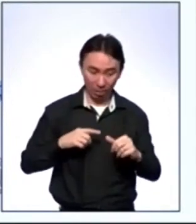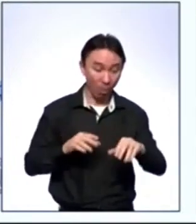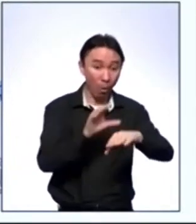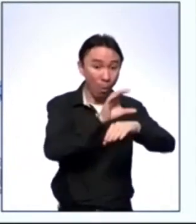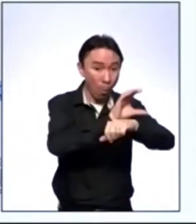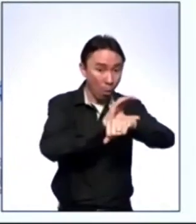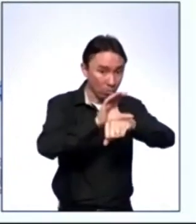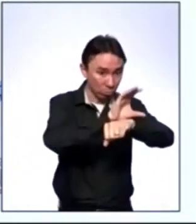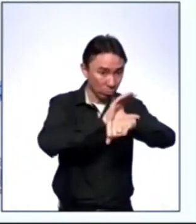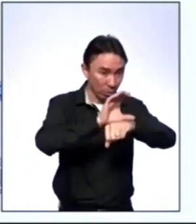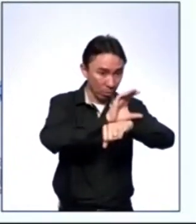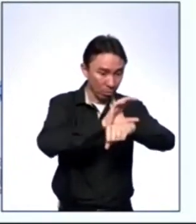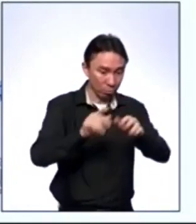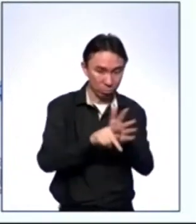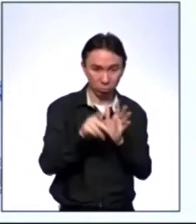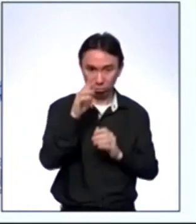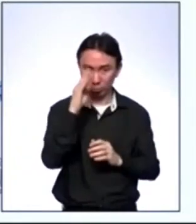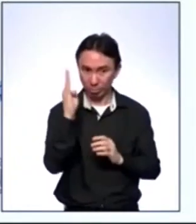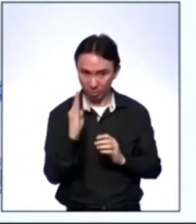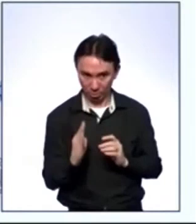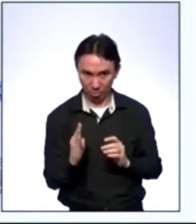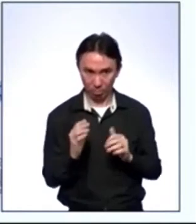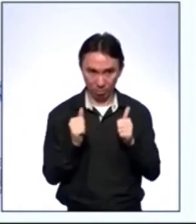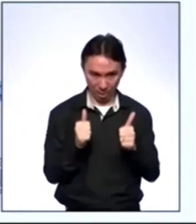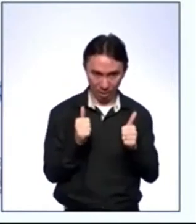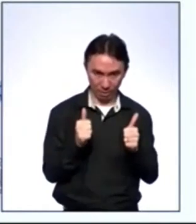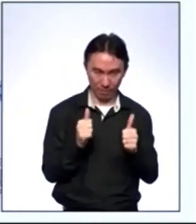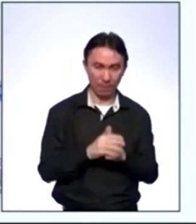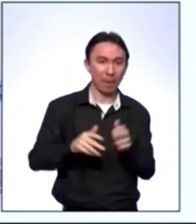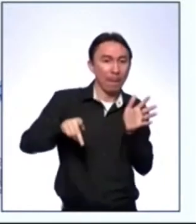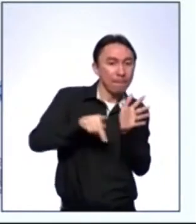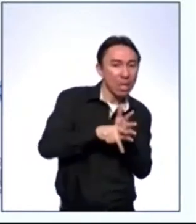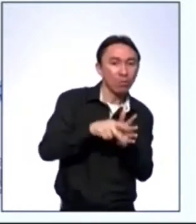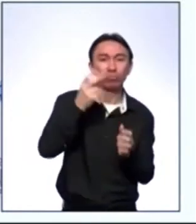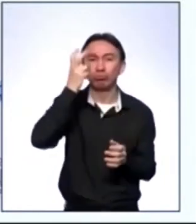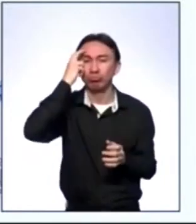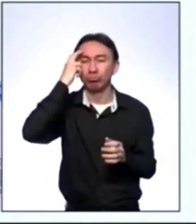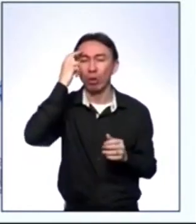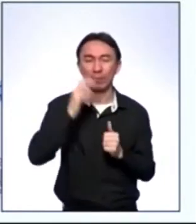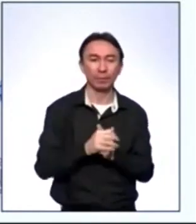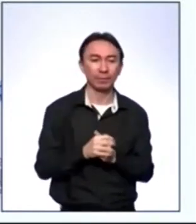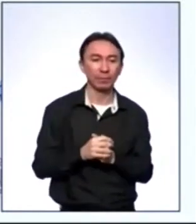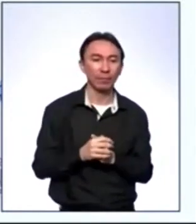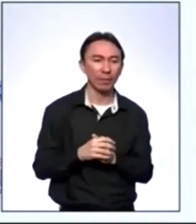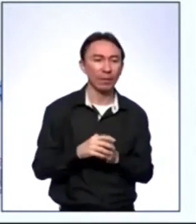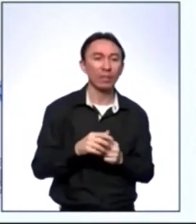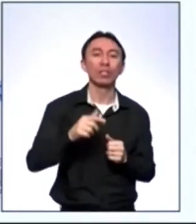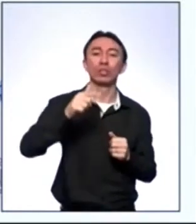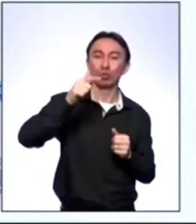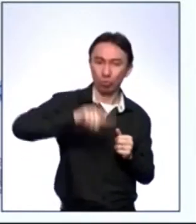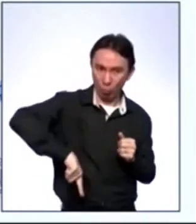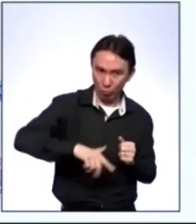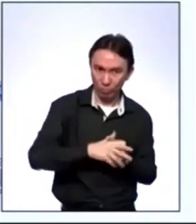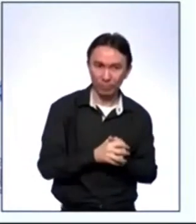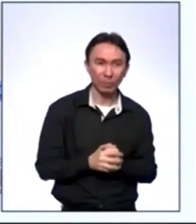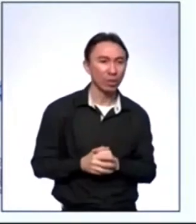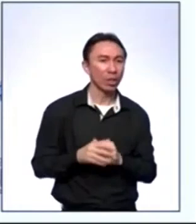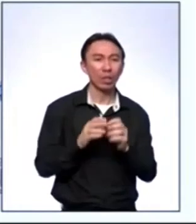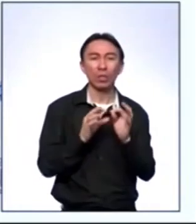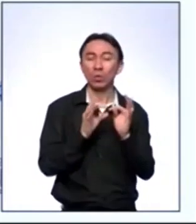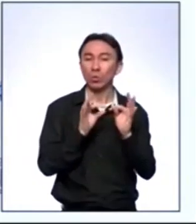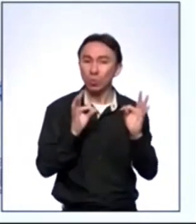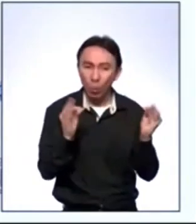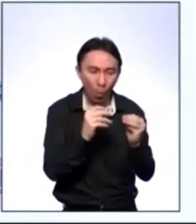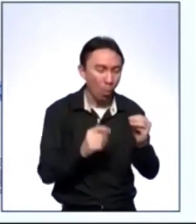Constituição brasileira, patrimônio histórico. Vamos lá, repetindo. É todo o conjunto, olha lá,